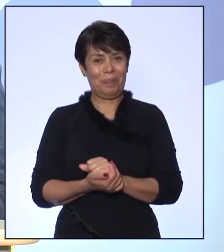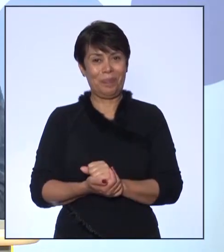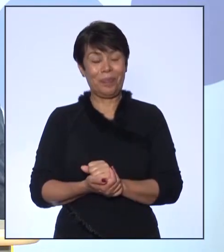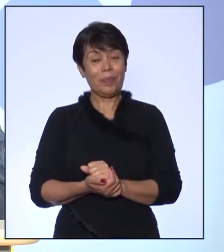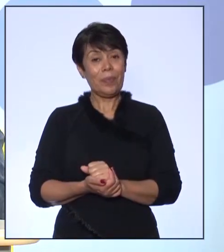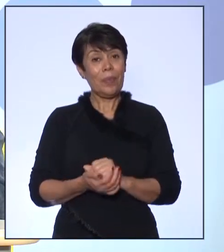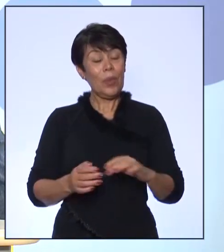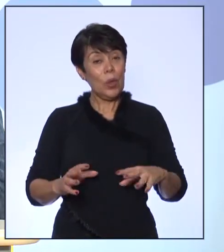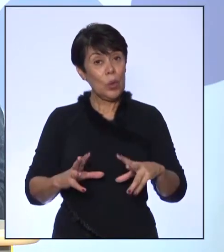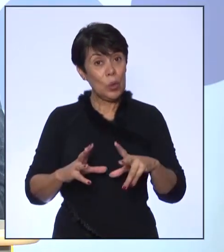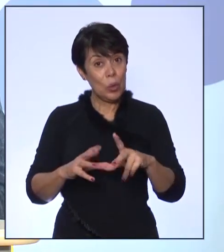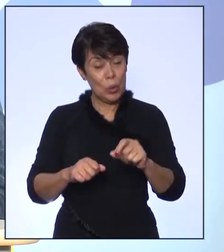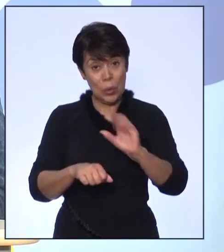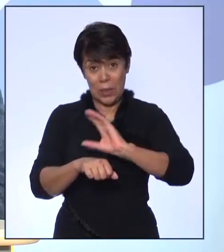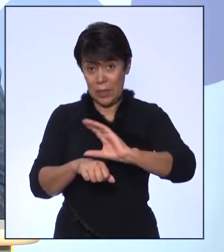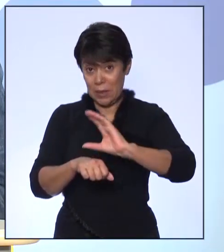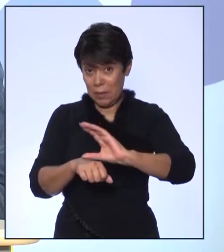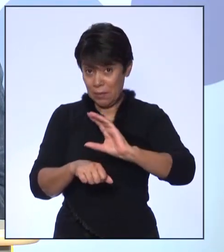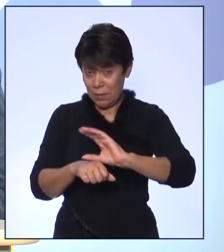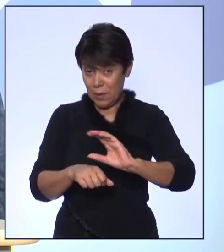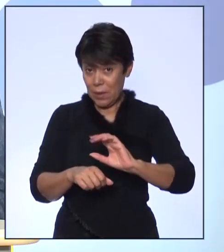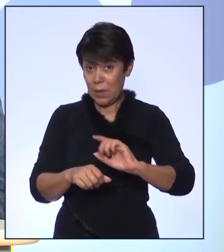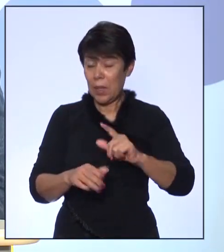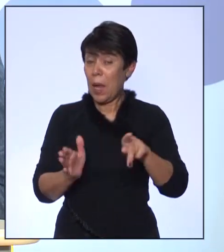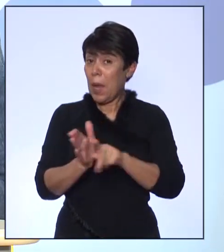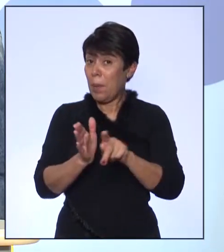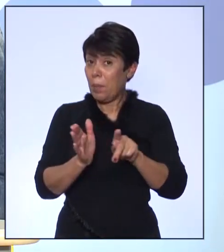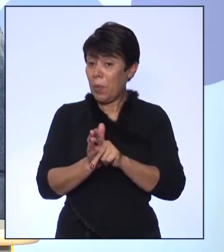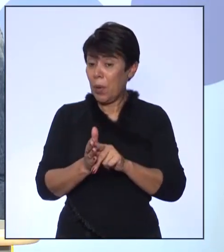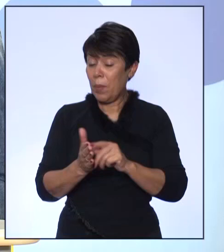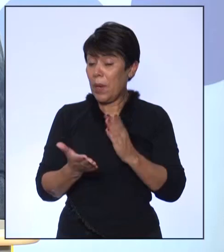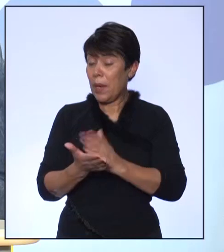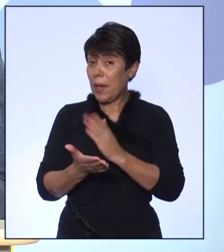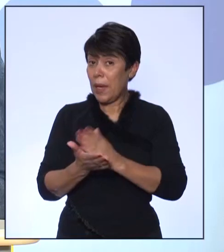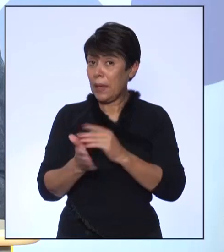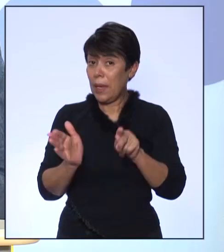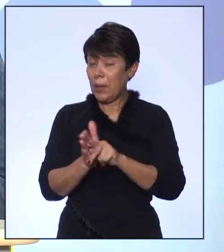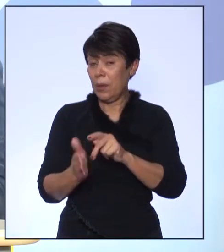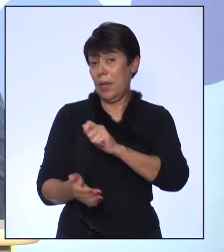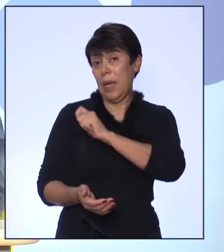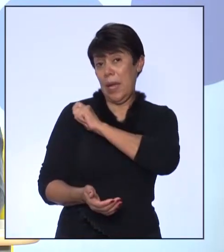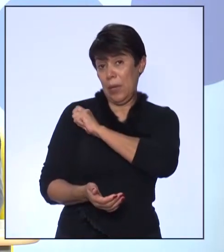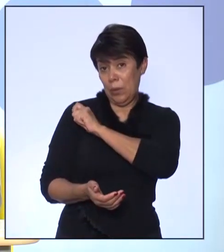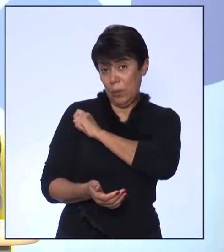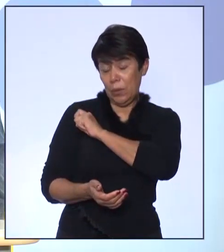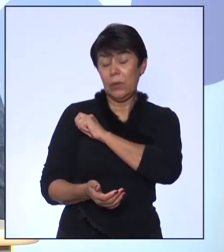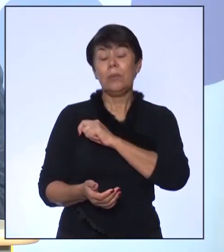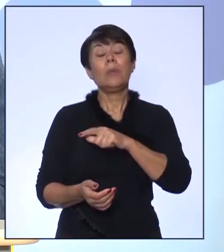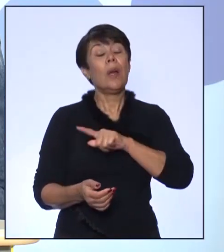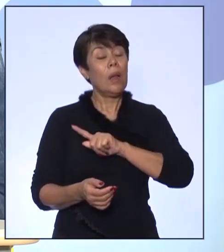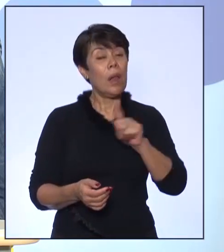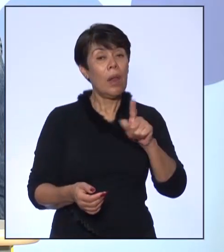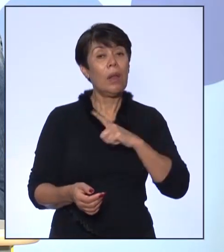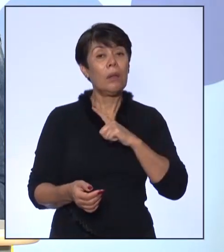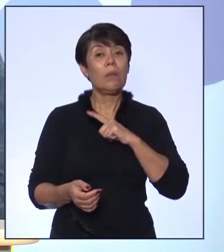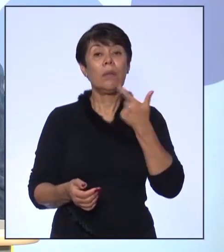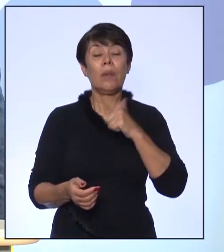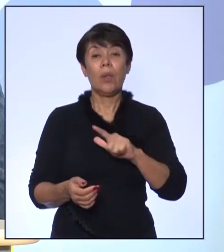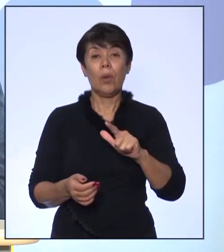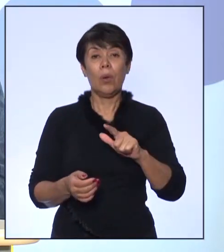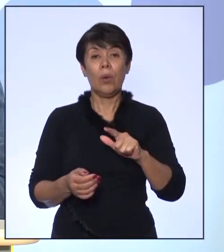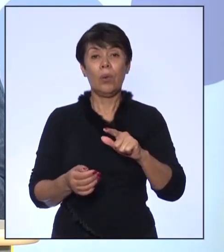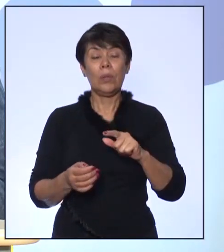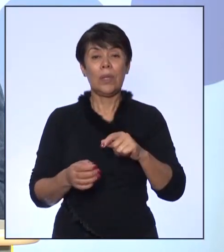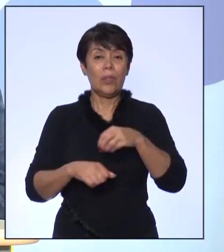que todas as nossas aulas são recortes do caderno do aluno. Você vai encontrar no caderno do aluno mais indicações sobre a nossa aula,